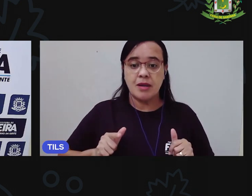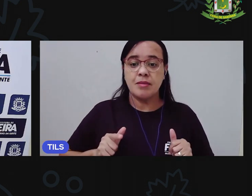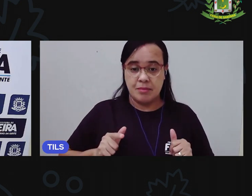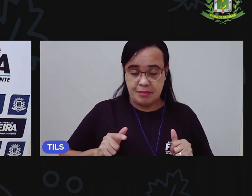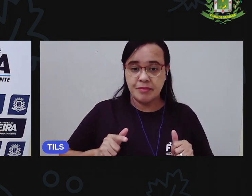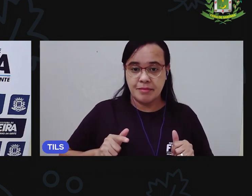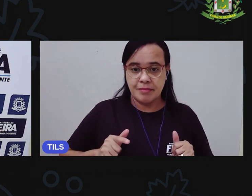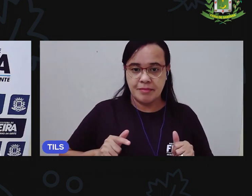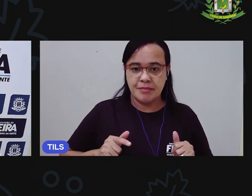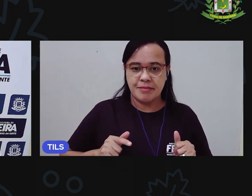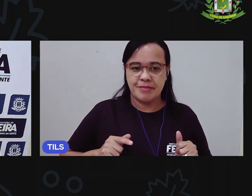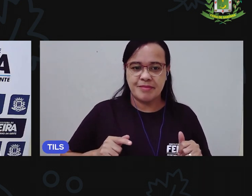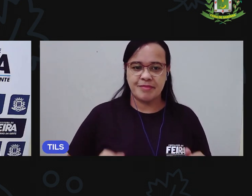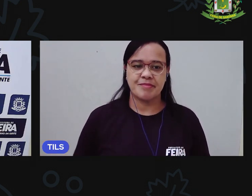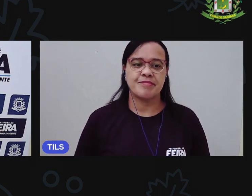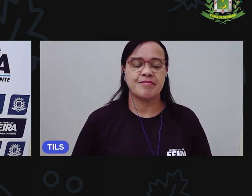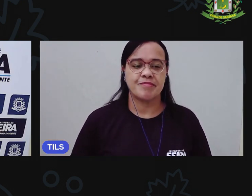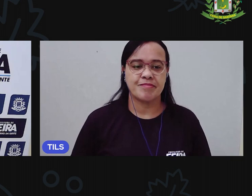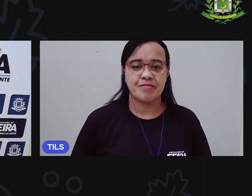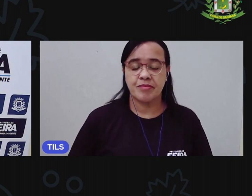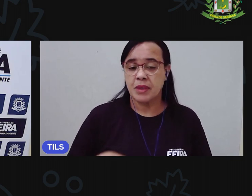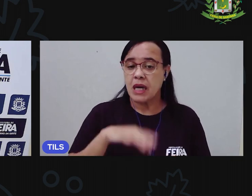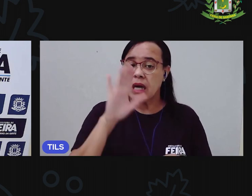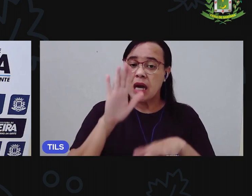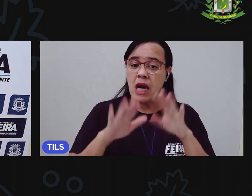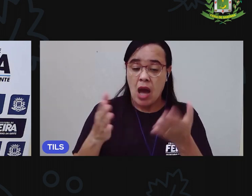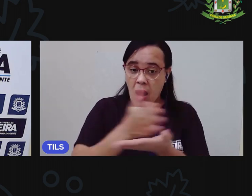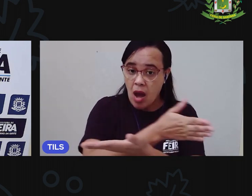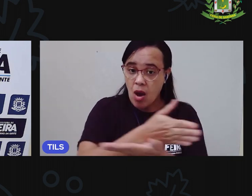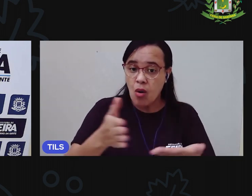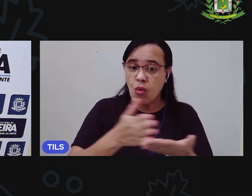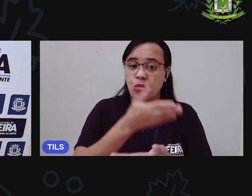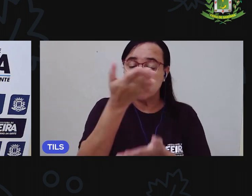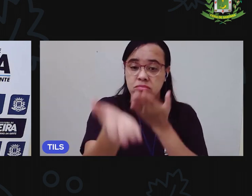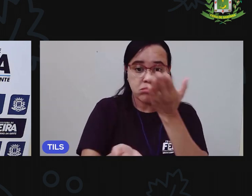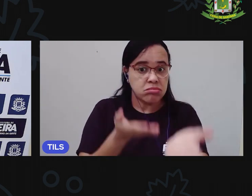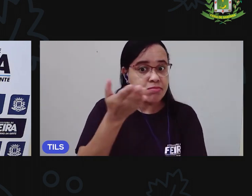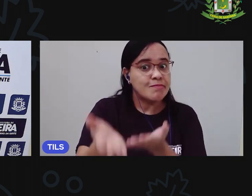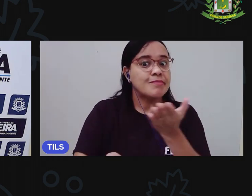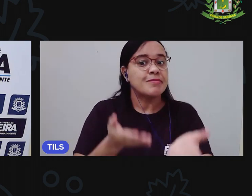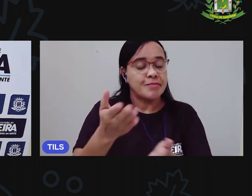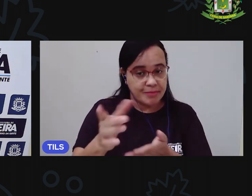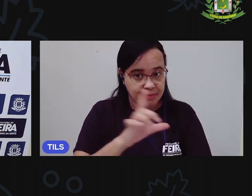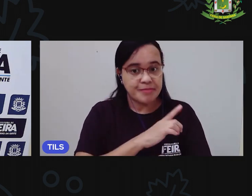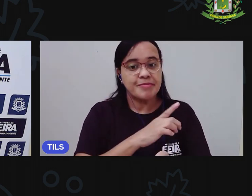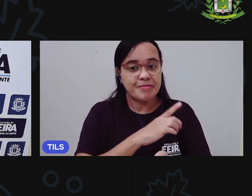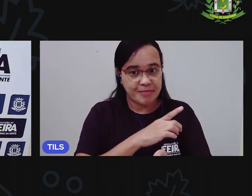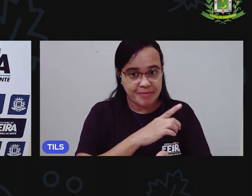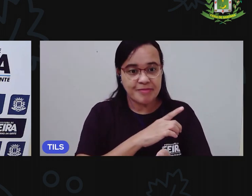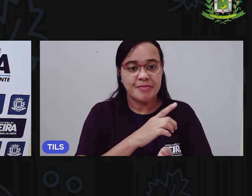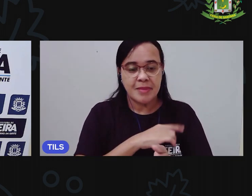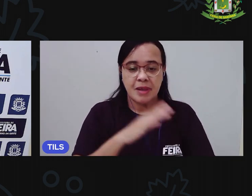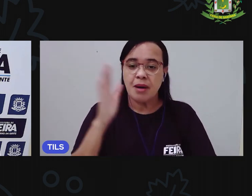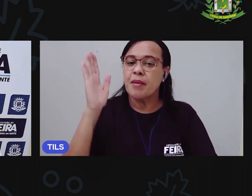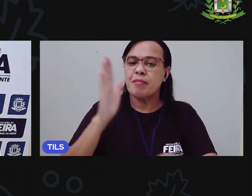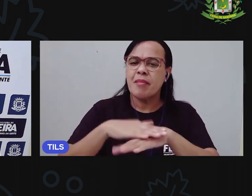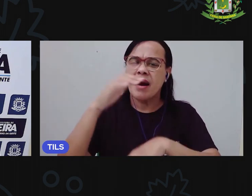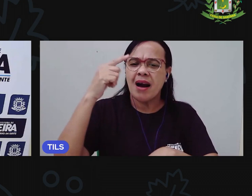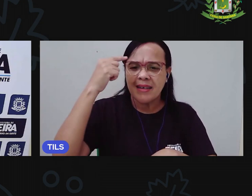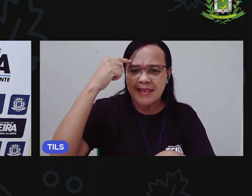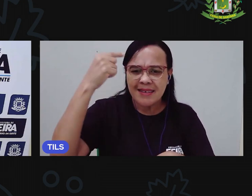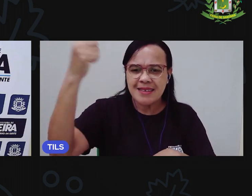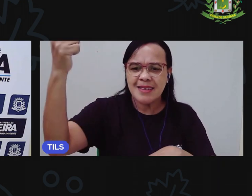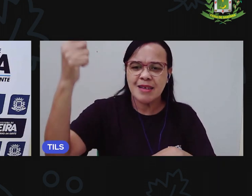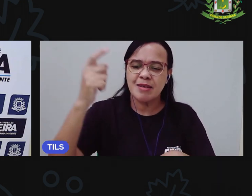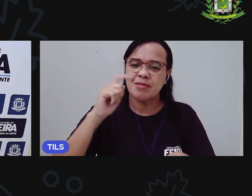né ele que são alguns dos nossos cuidados e o endereço da Print explorou mico é